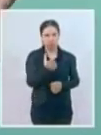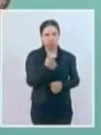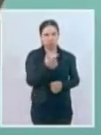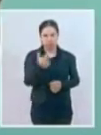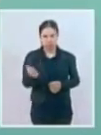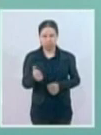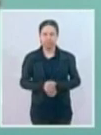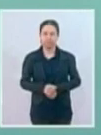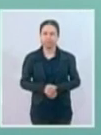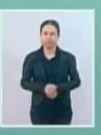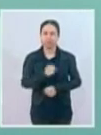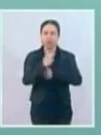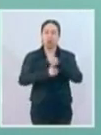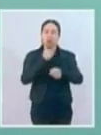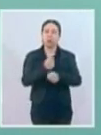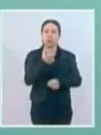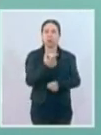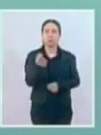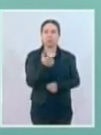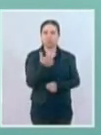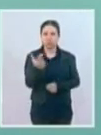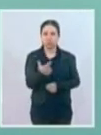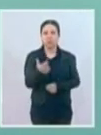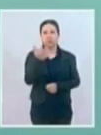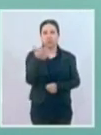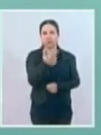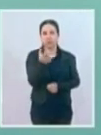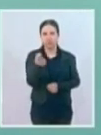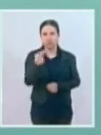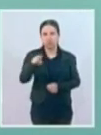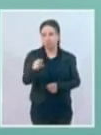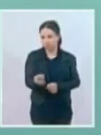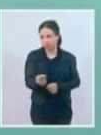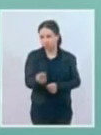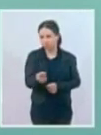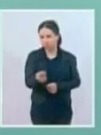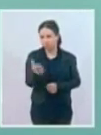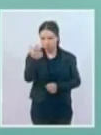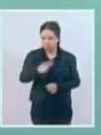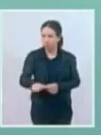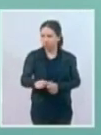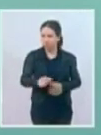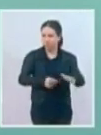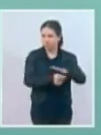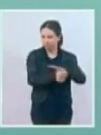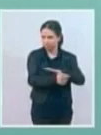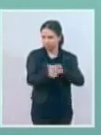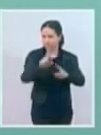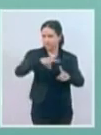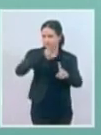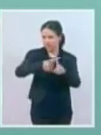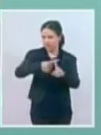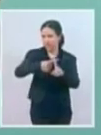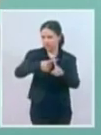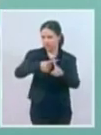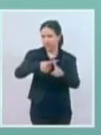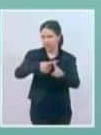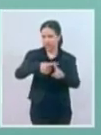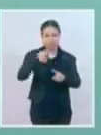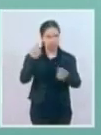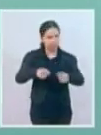2022, direcionamos mais 120 mil. Então, quer dizer, nós temos mais 120 mil... Para serem usados,